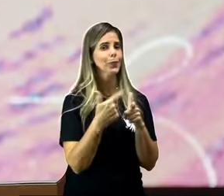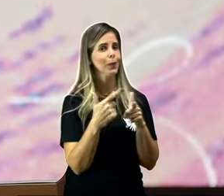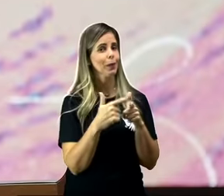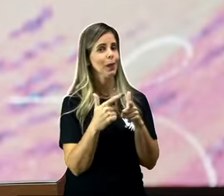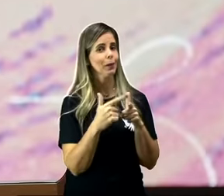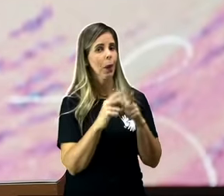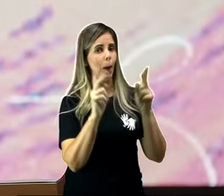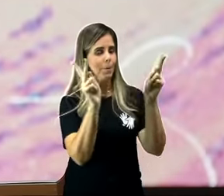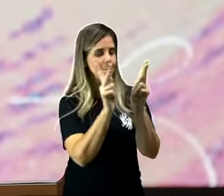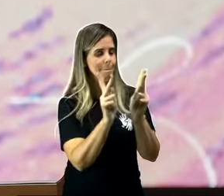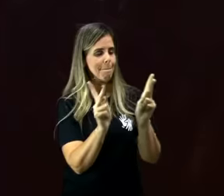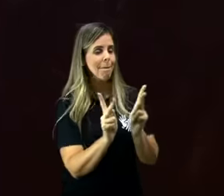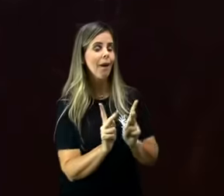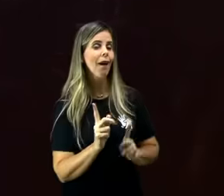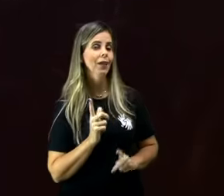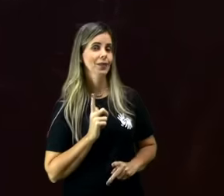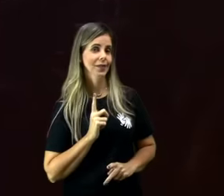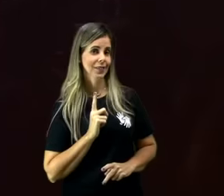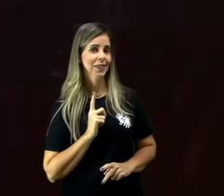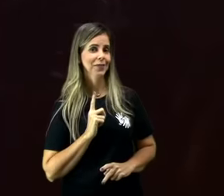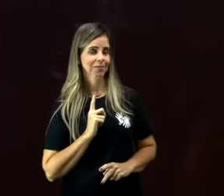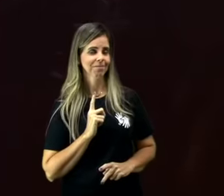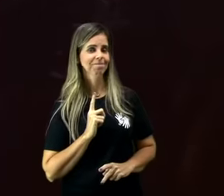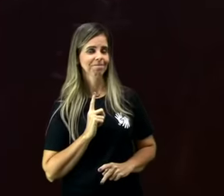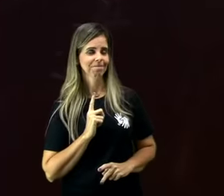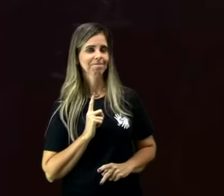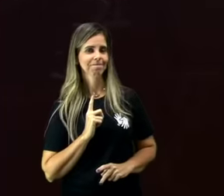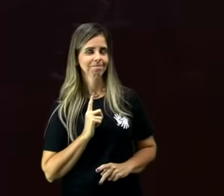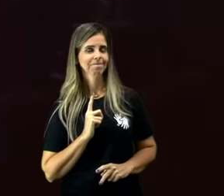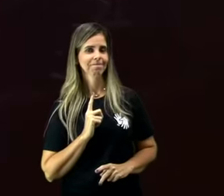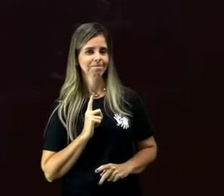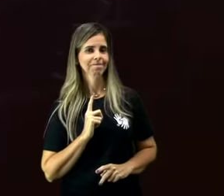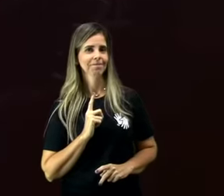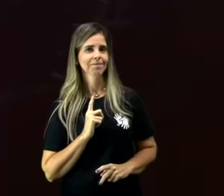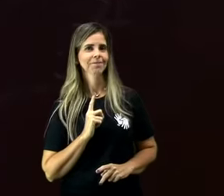Deus no meio de uma calmaria é perturbador.